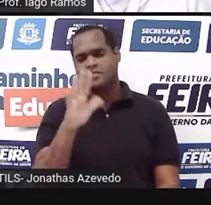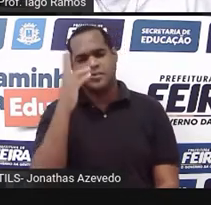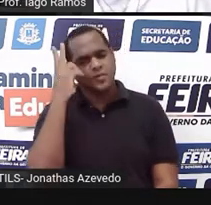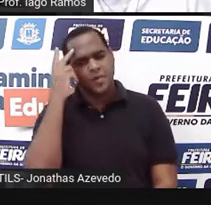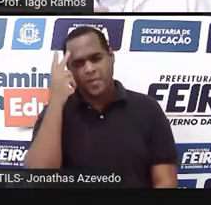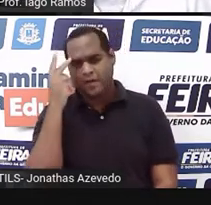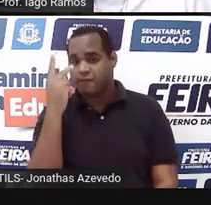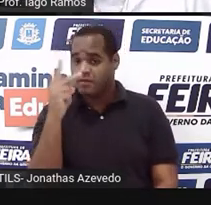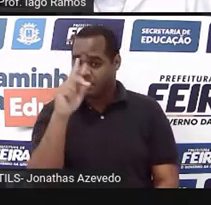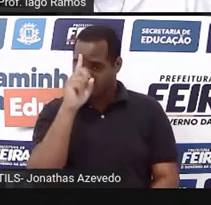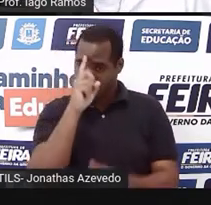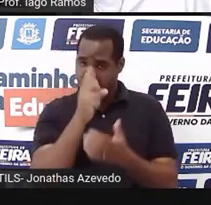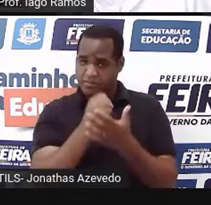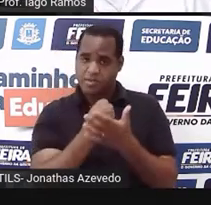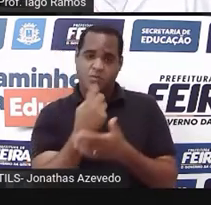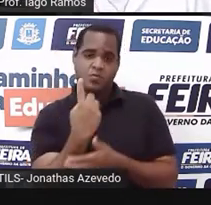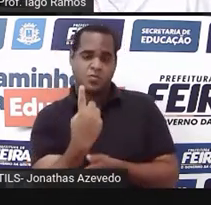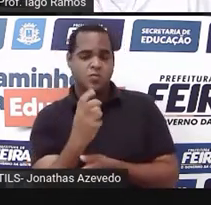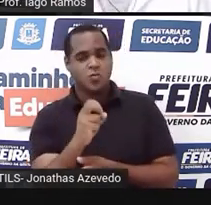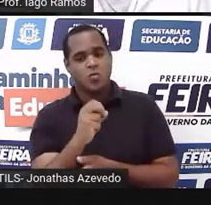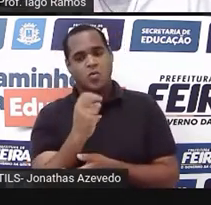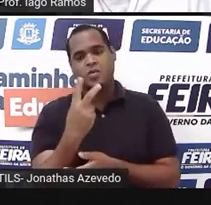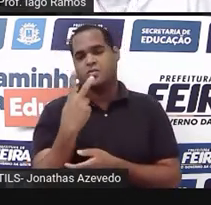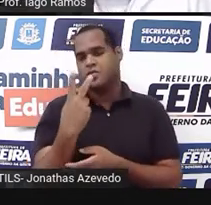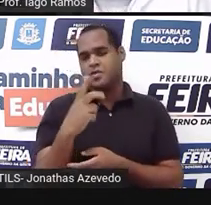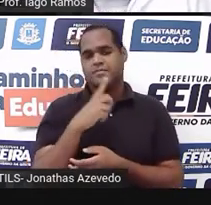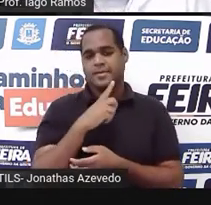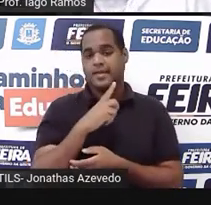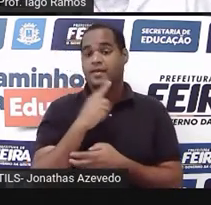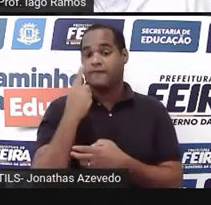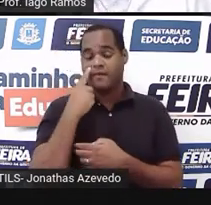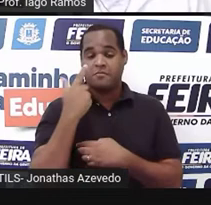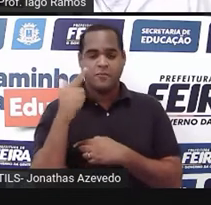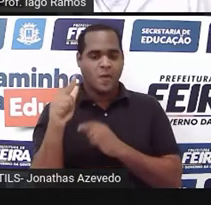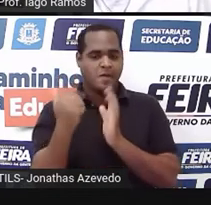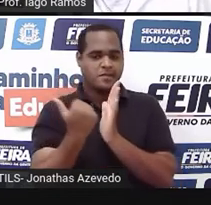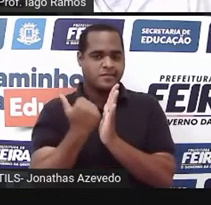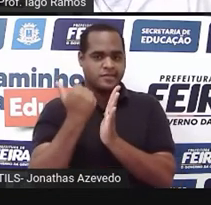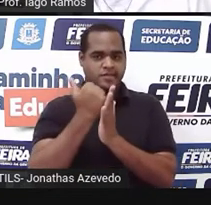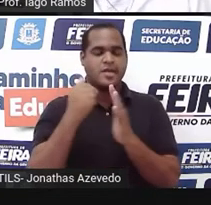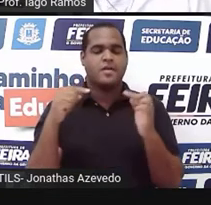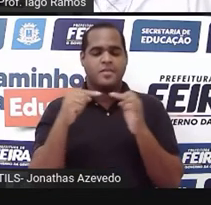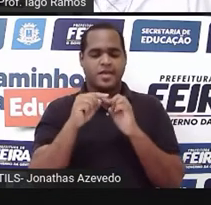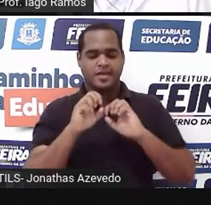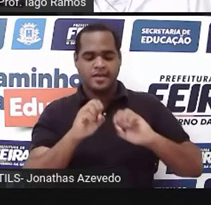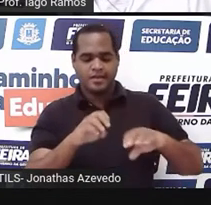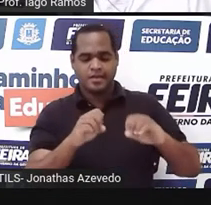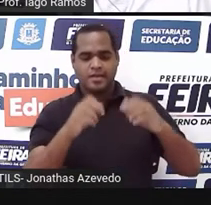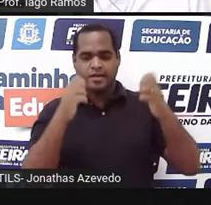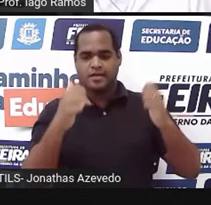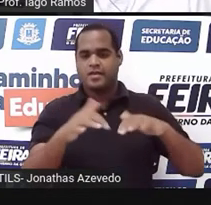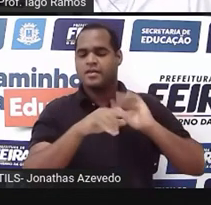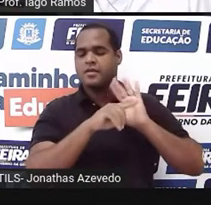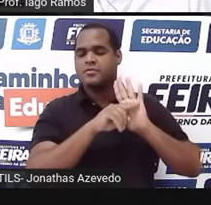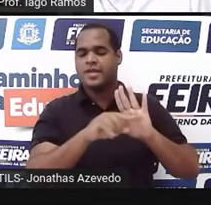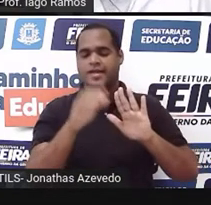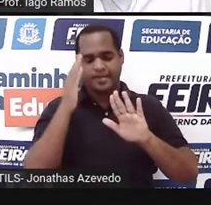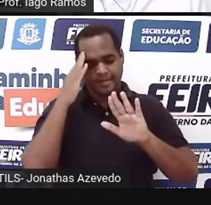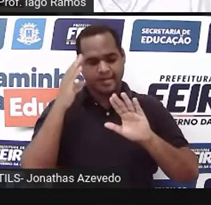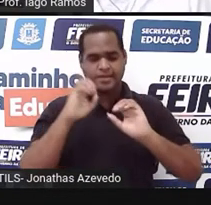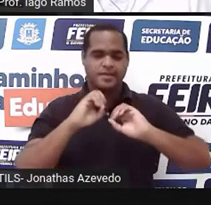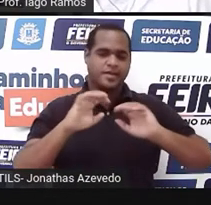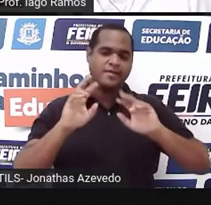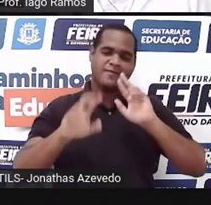bem se você tenha pensado que é um ou dois a gente vai ver mais coisas aqui nessa aula que vai ajudar a esclarecer é